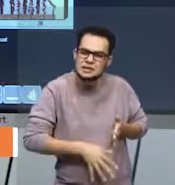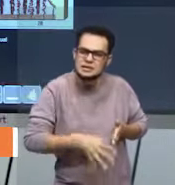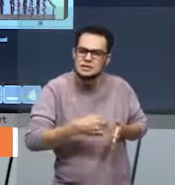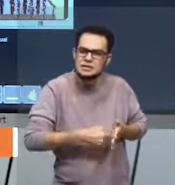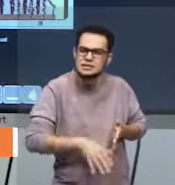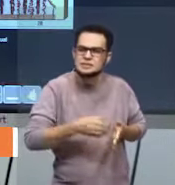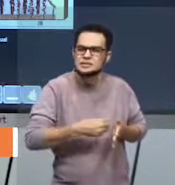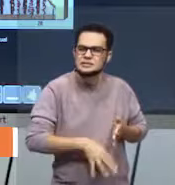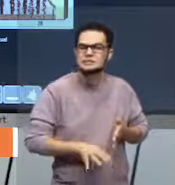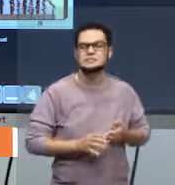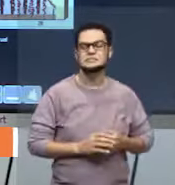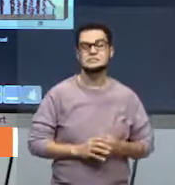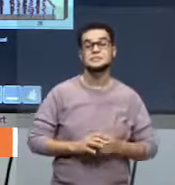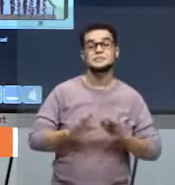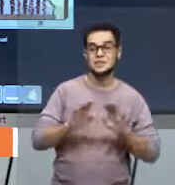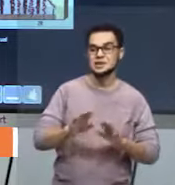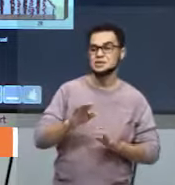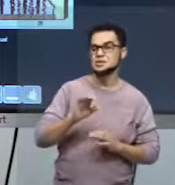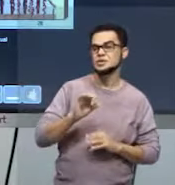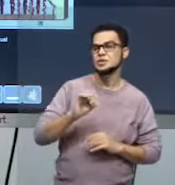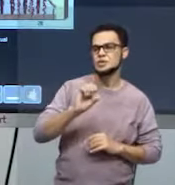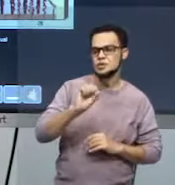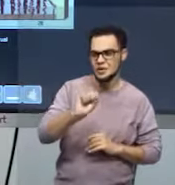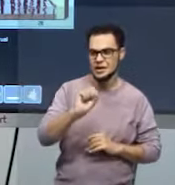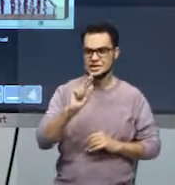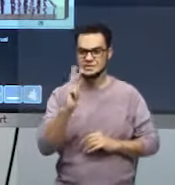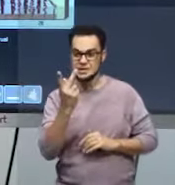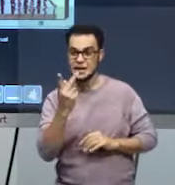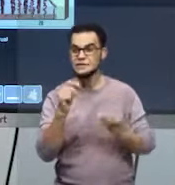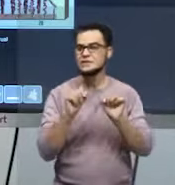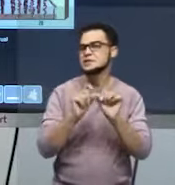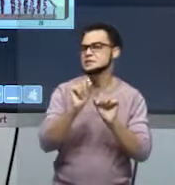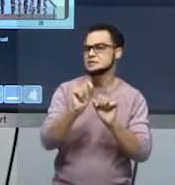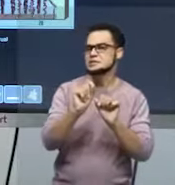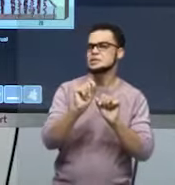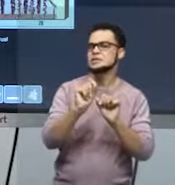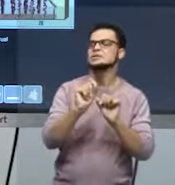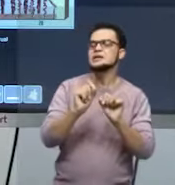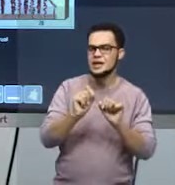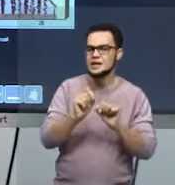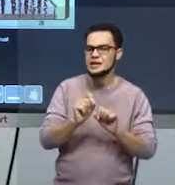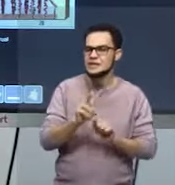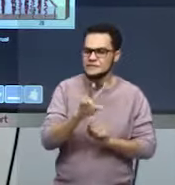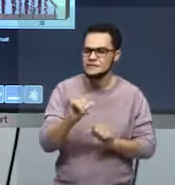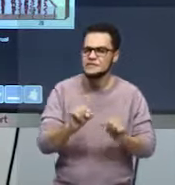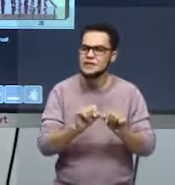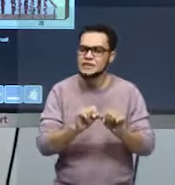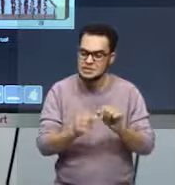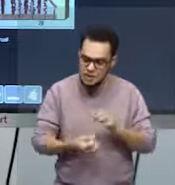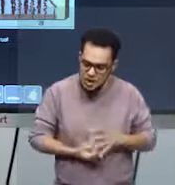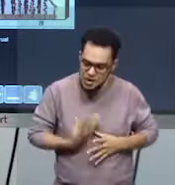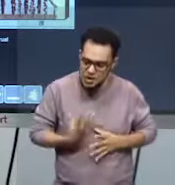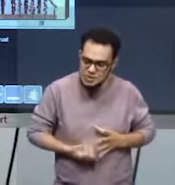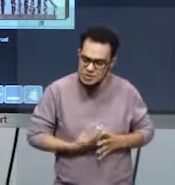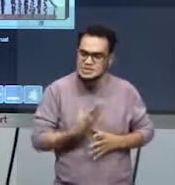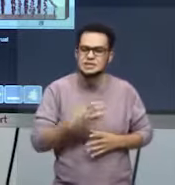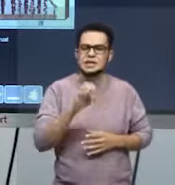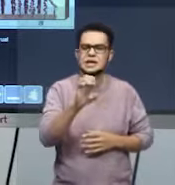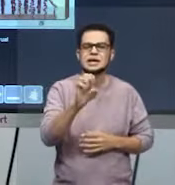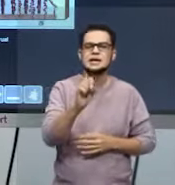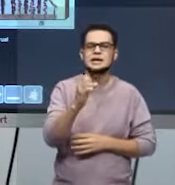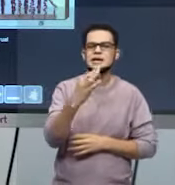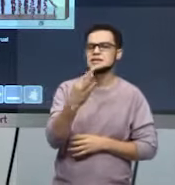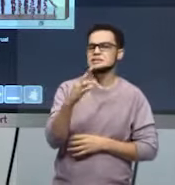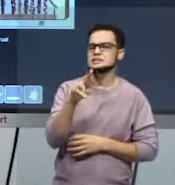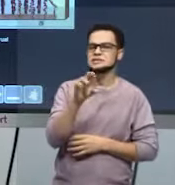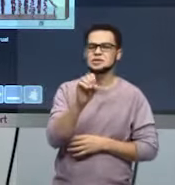né, o FSH vai agir e vai fazer com que os folículos produzam estrógeno. O estrógeno